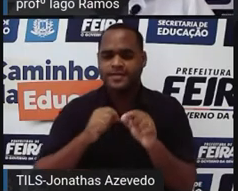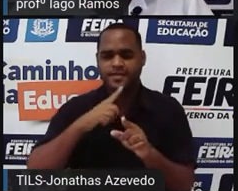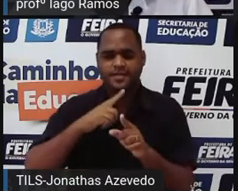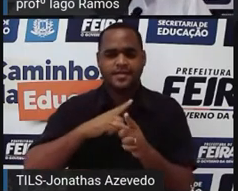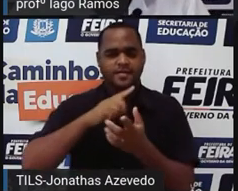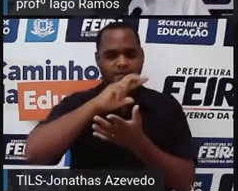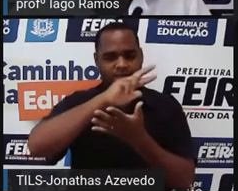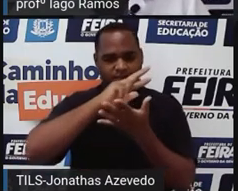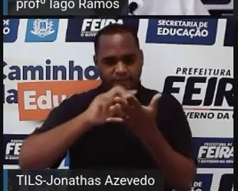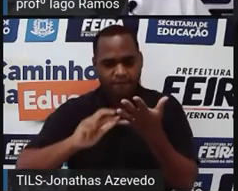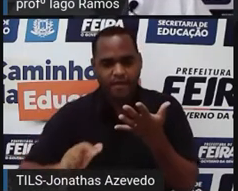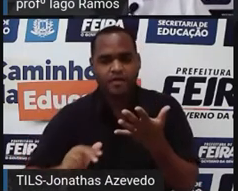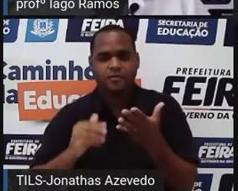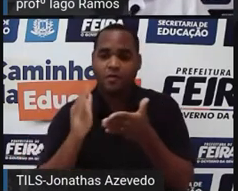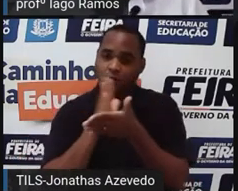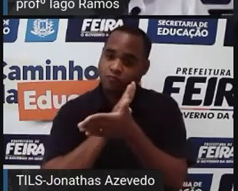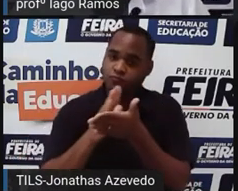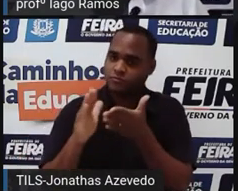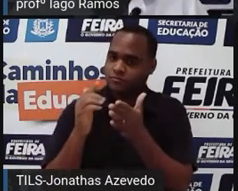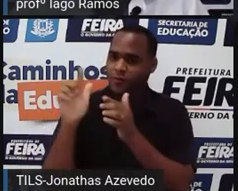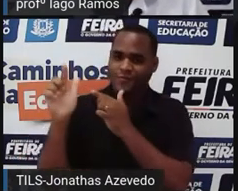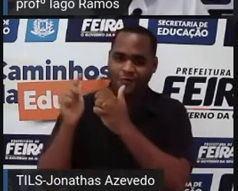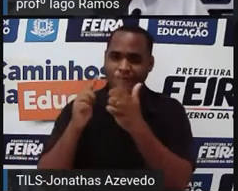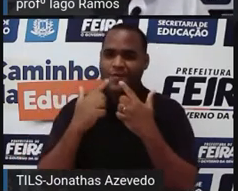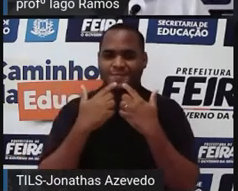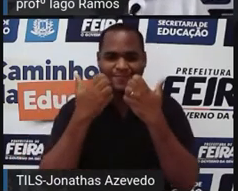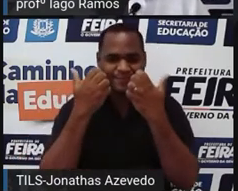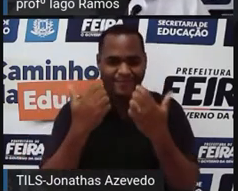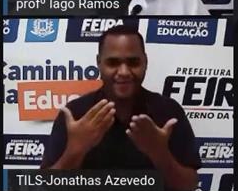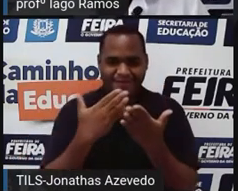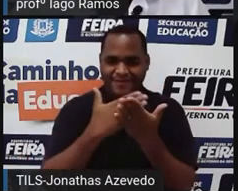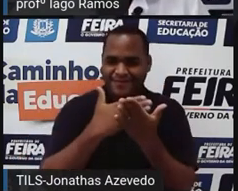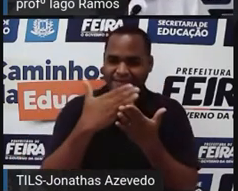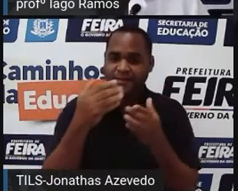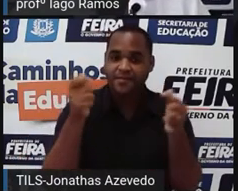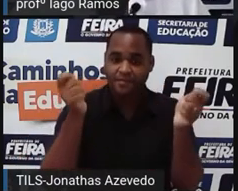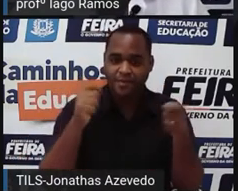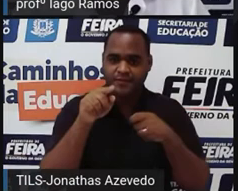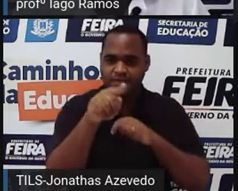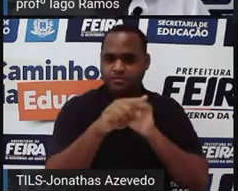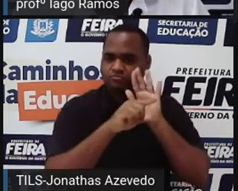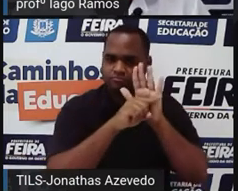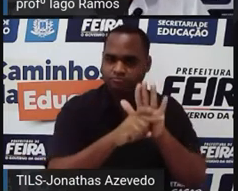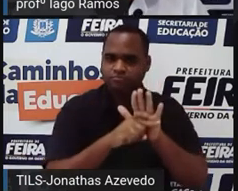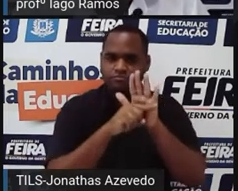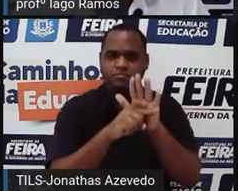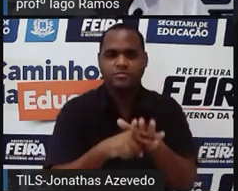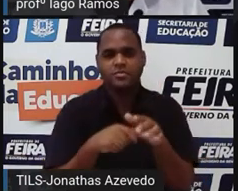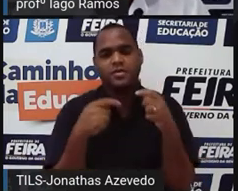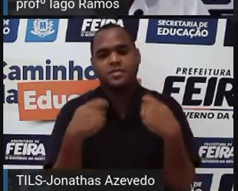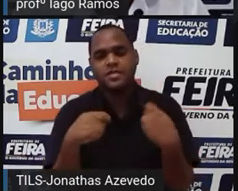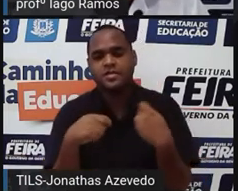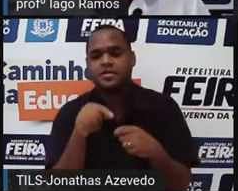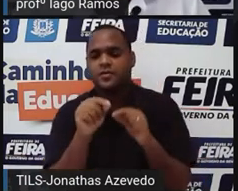alguns recursos aqui que também podem ajudar quando precisar fazer cálculos